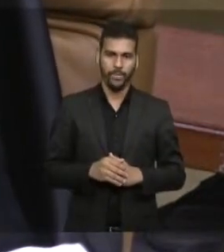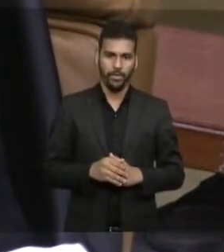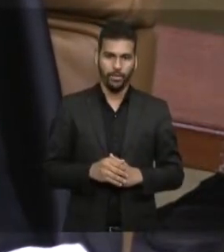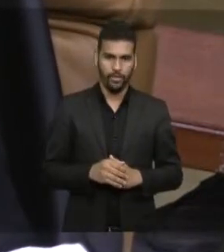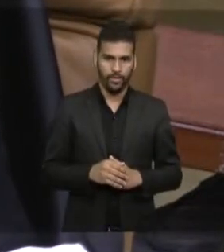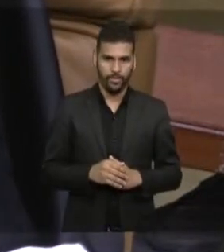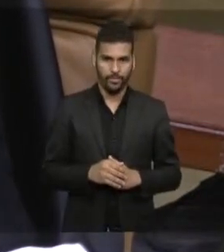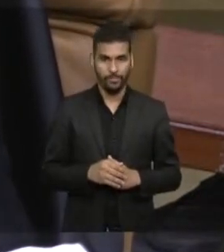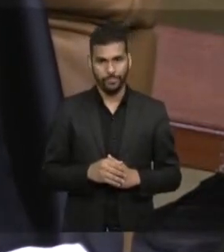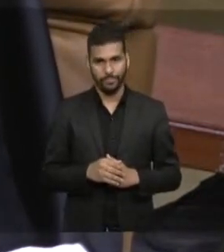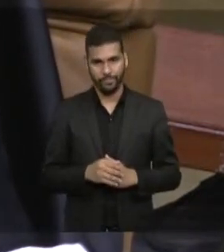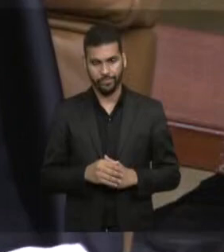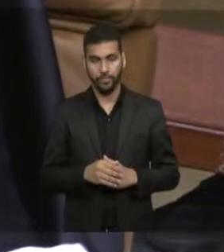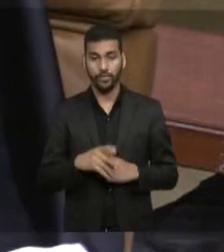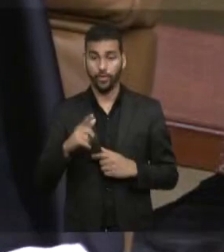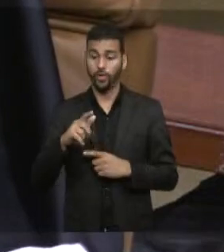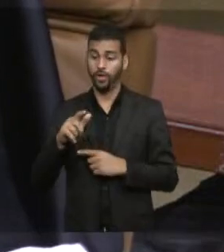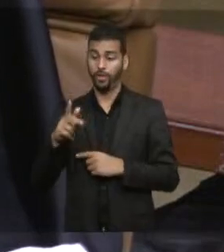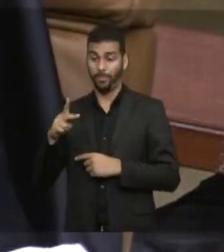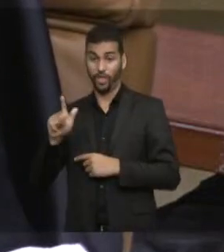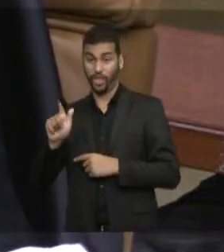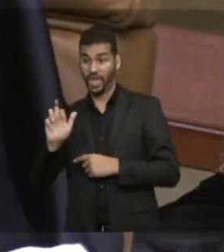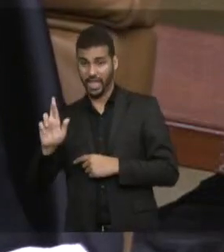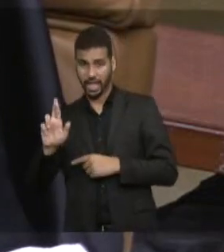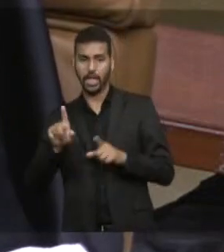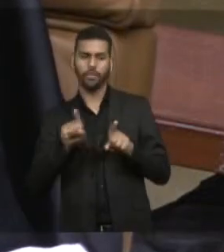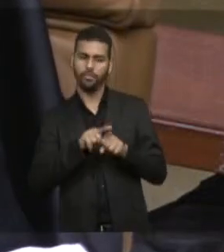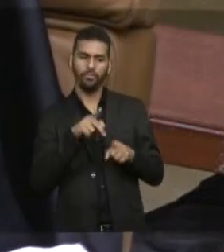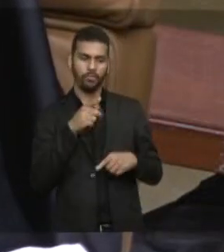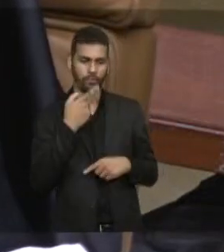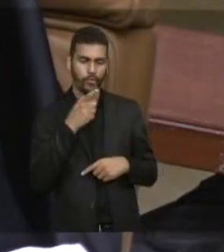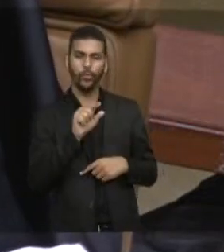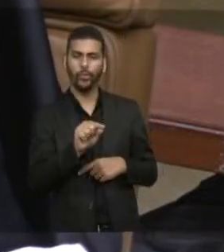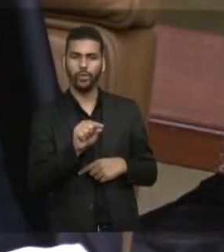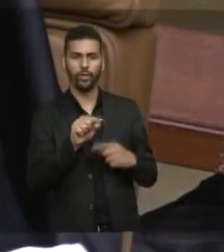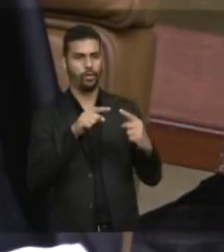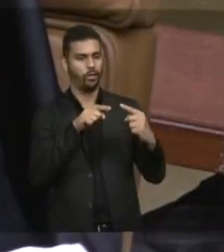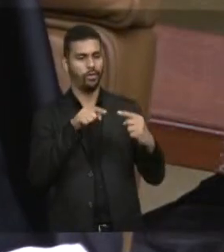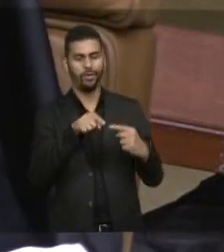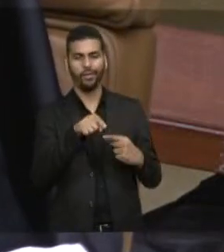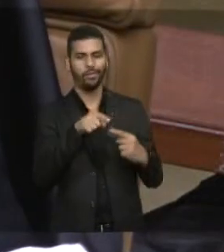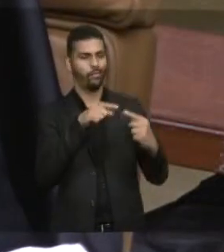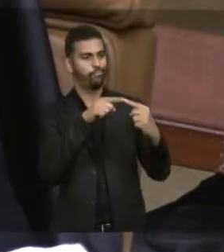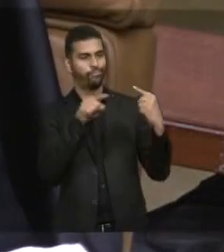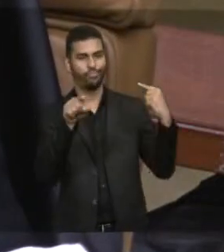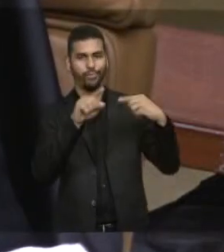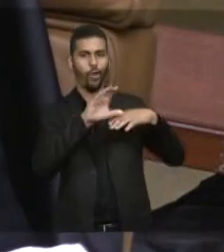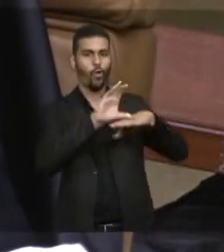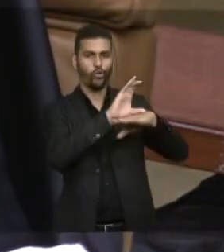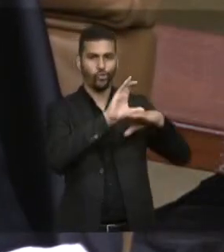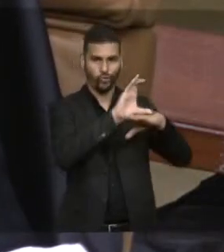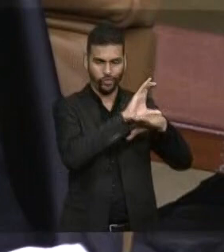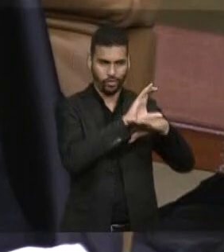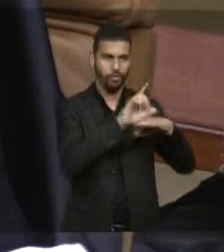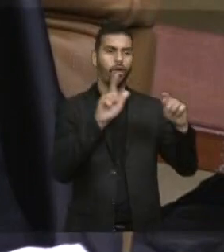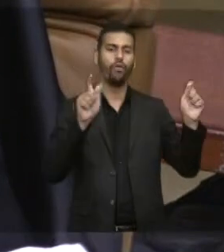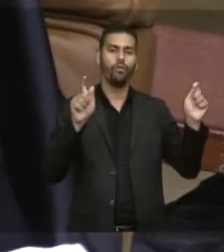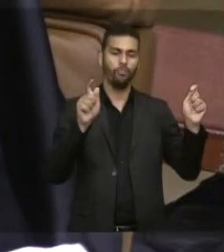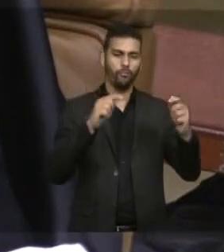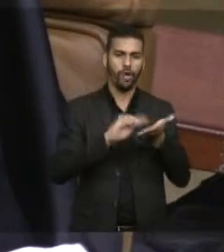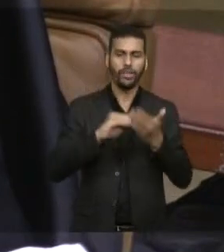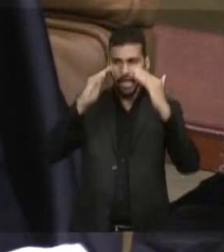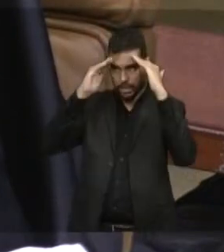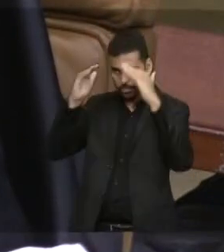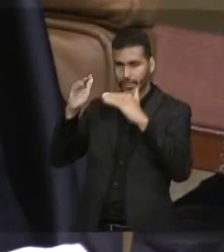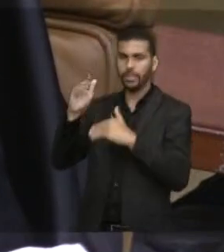a procuradoria sentou que é inconstitucional por usurpação da competência privativa da União para